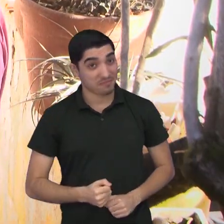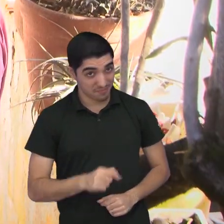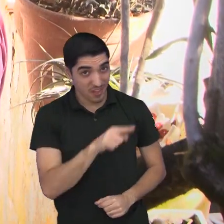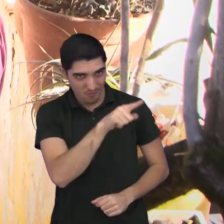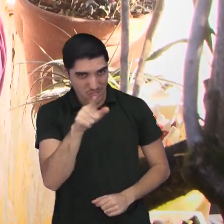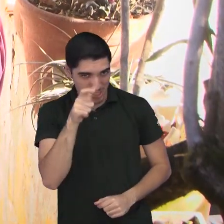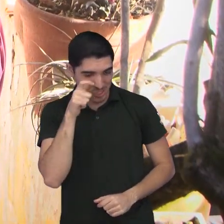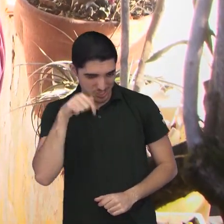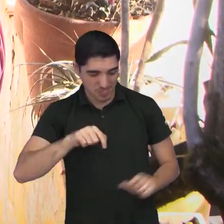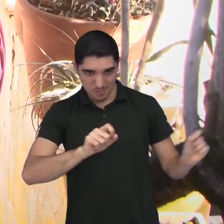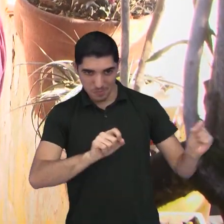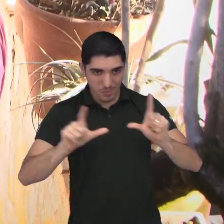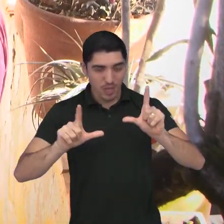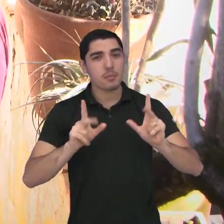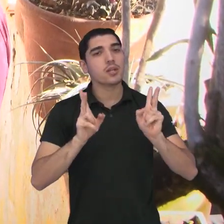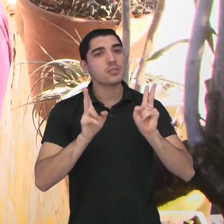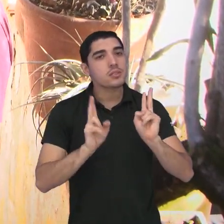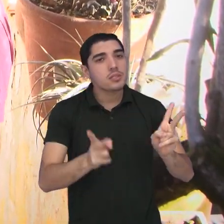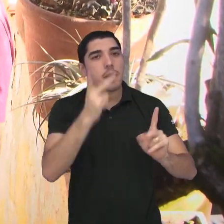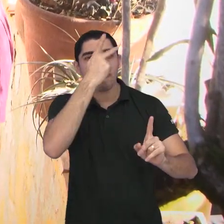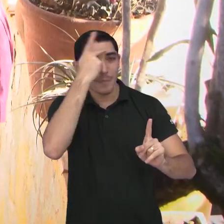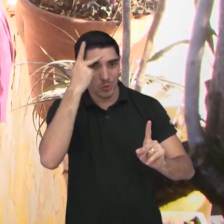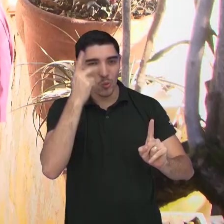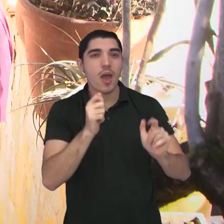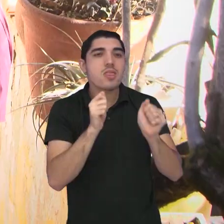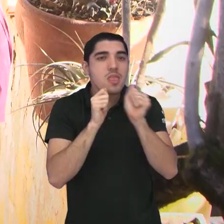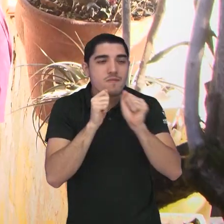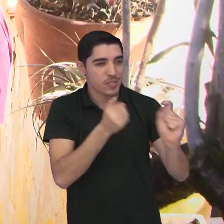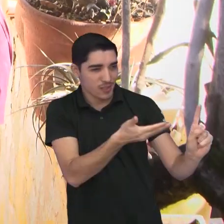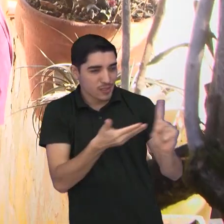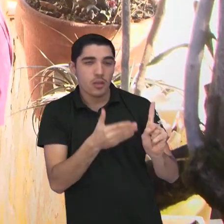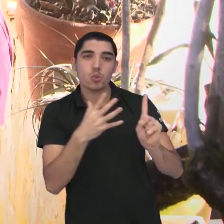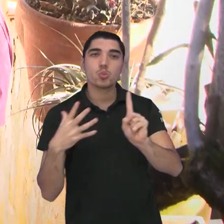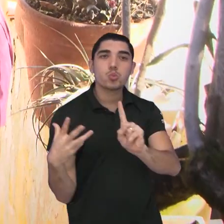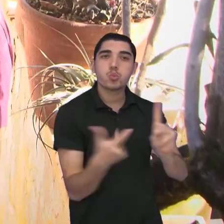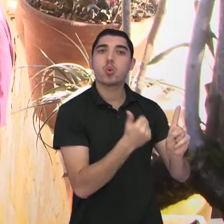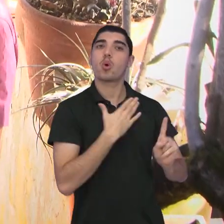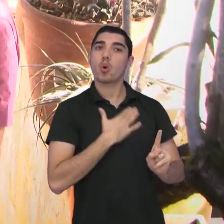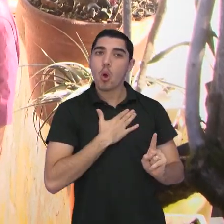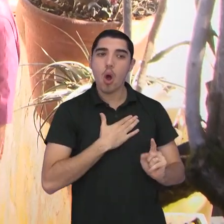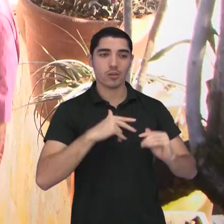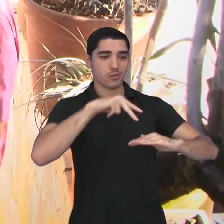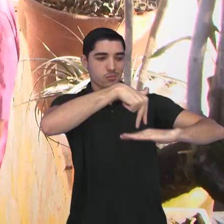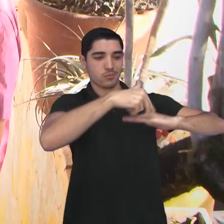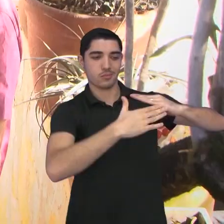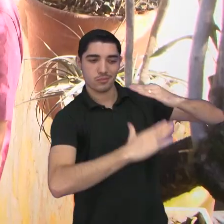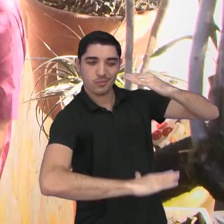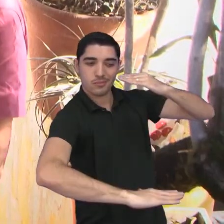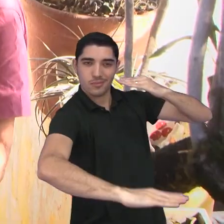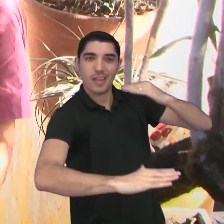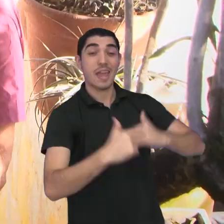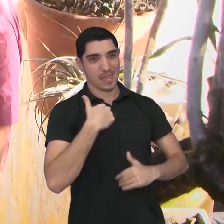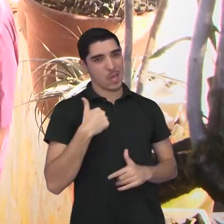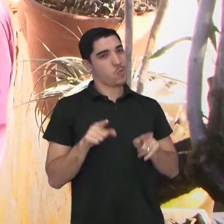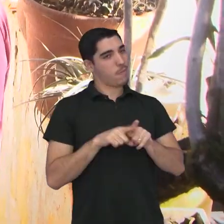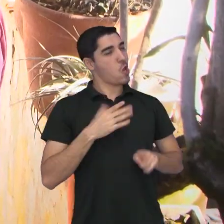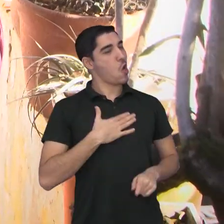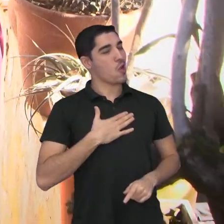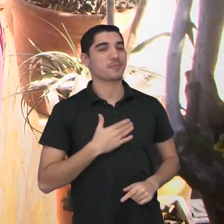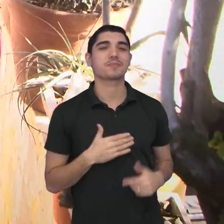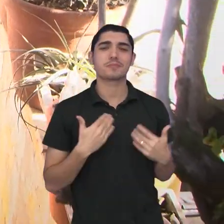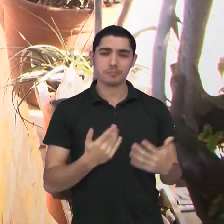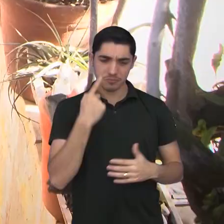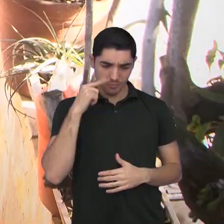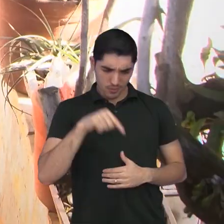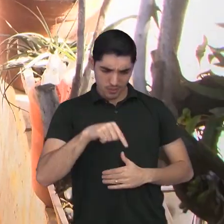em casa que acompanha entrevistas, como a gente tem entrevistado apaixonado pelo banhado e a apresentadora também. Sim. Ô, Evaldo, eu tô